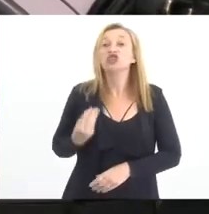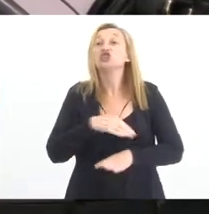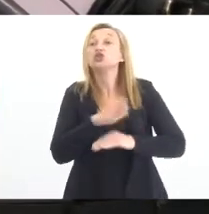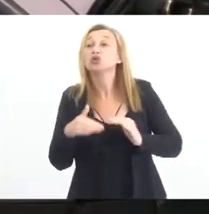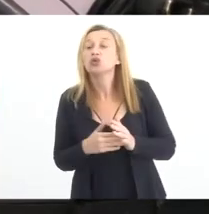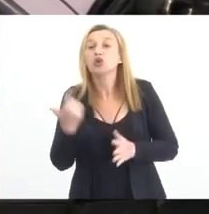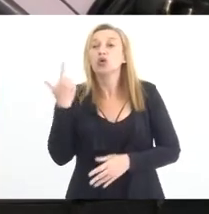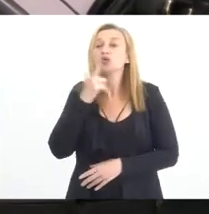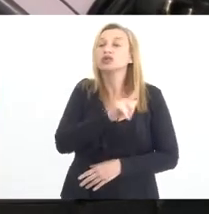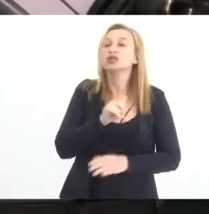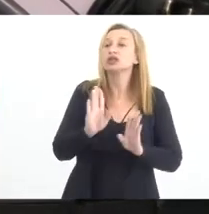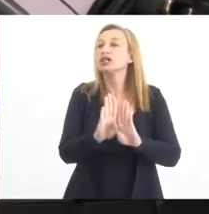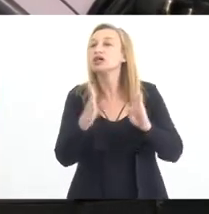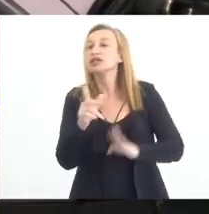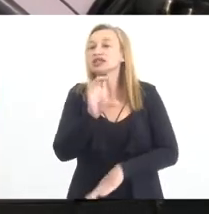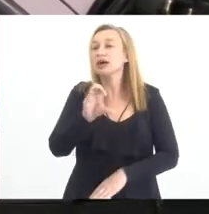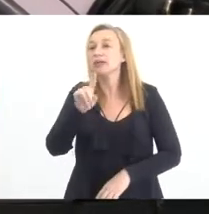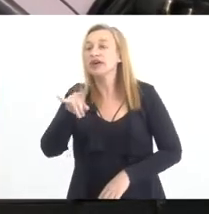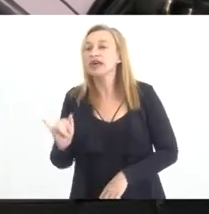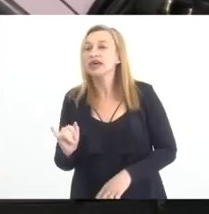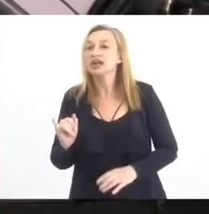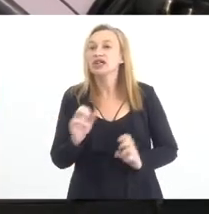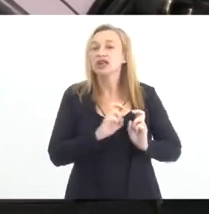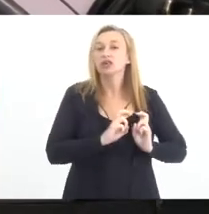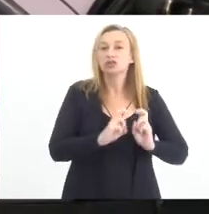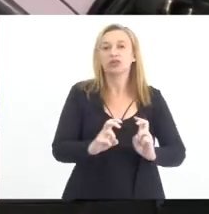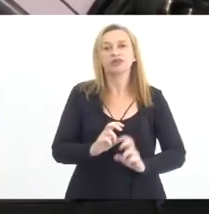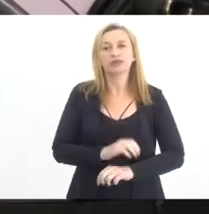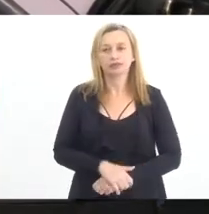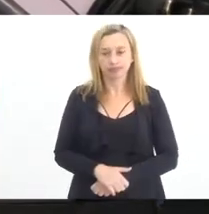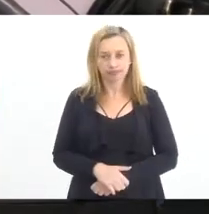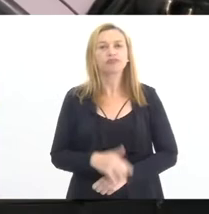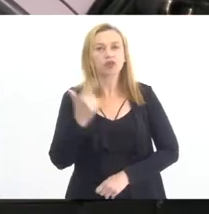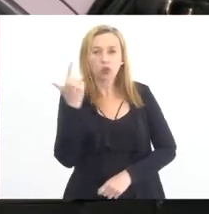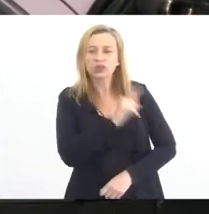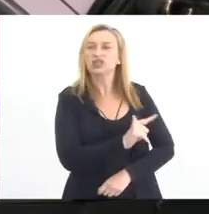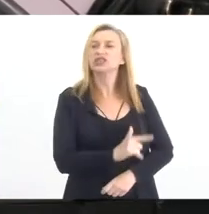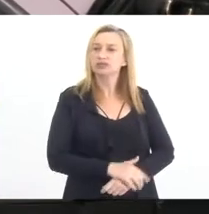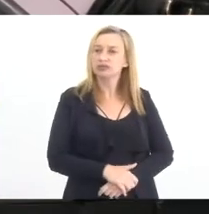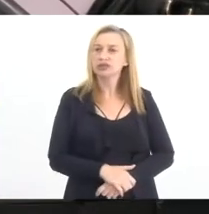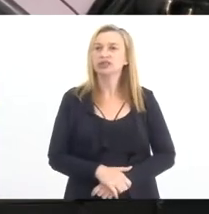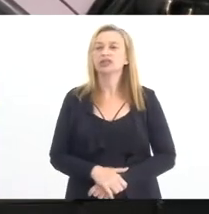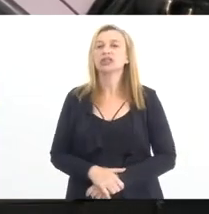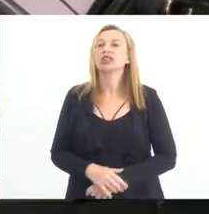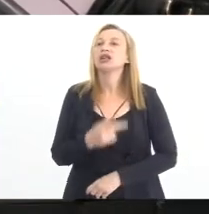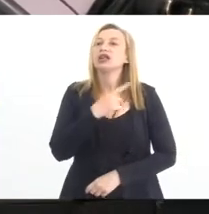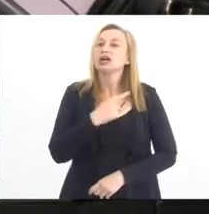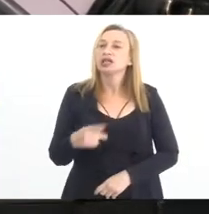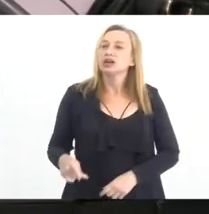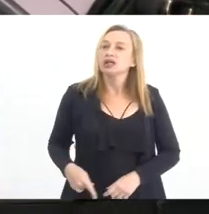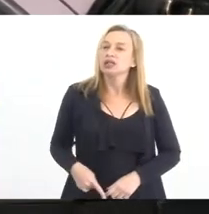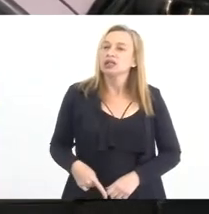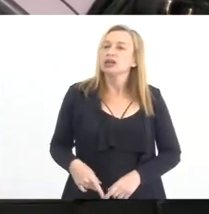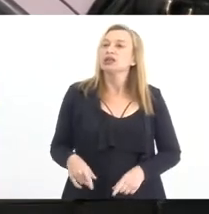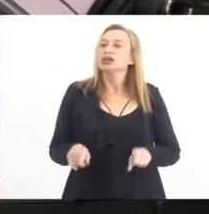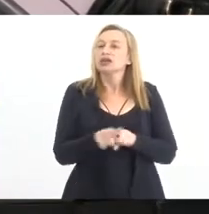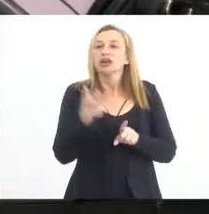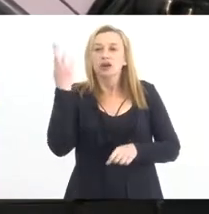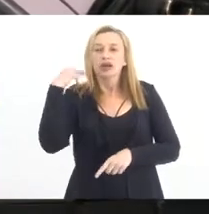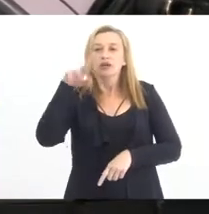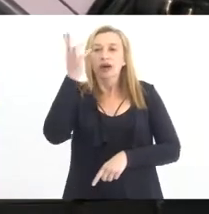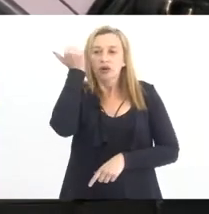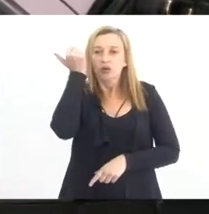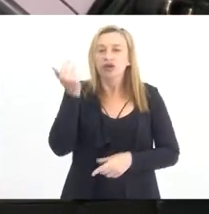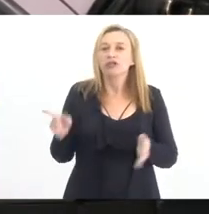nós conseguimos abrir a CPI da Supervia. Conseguimos, através do presidente, até o Eliomar, ele vai fazer